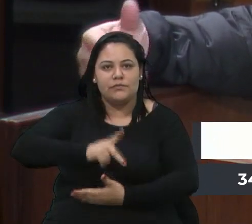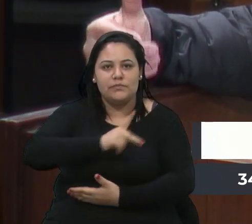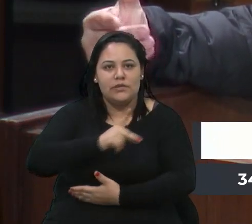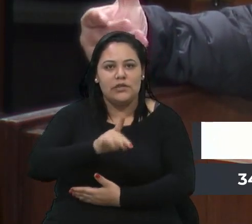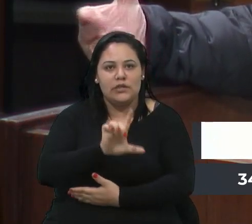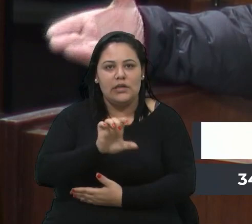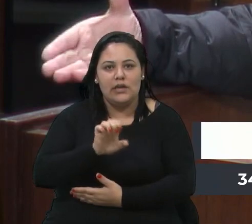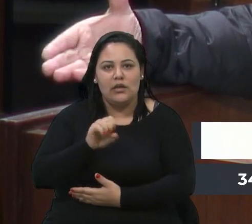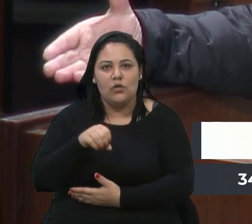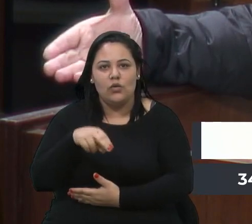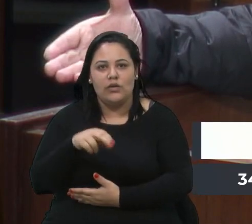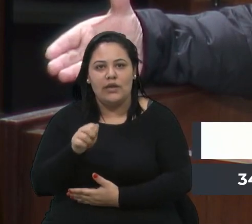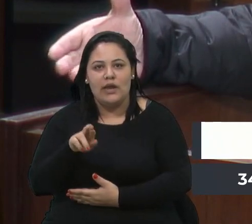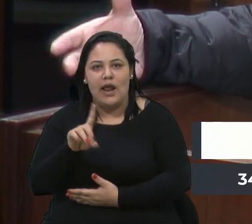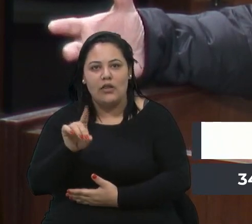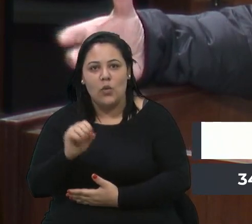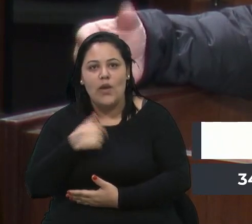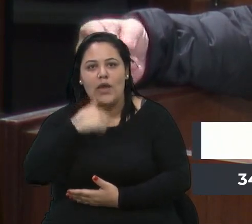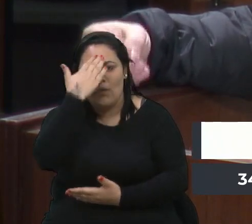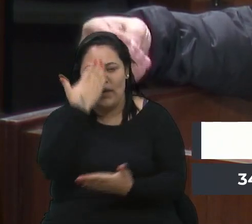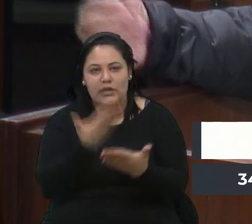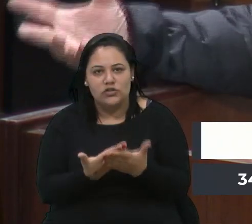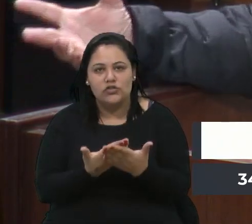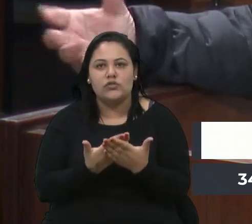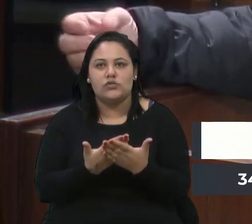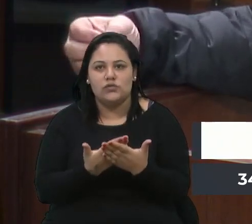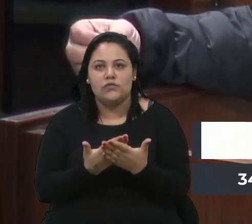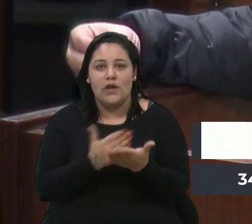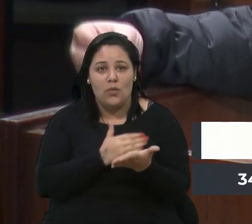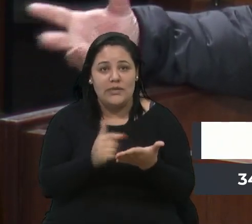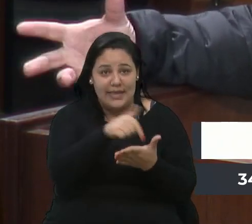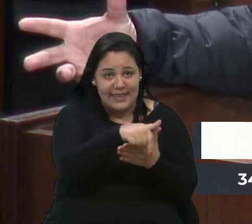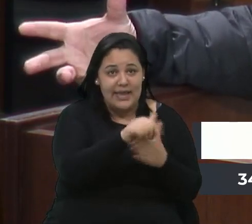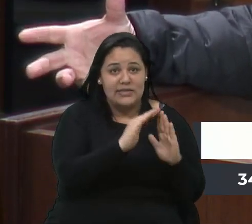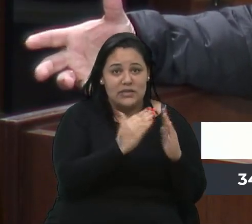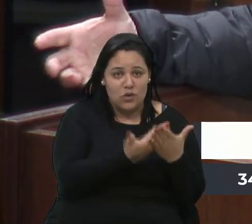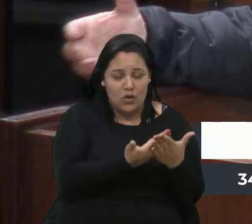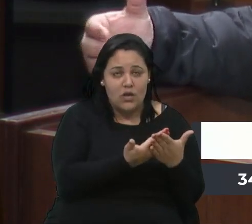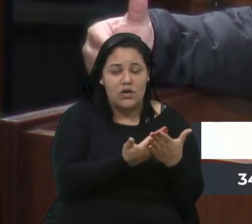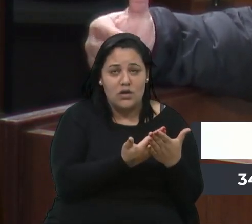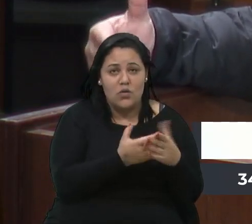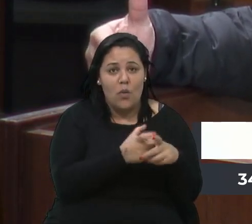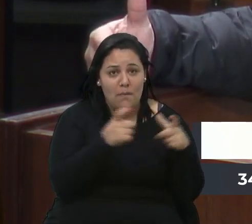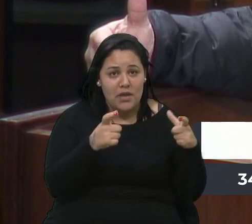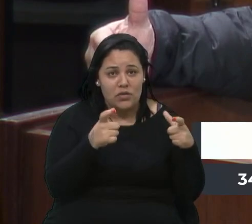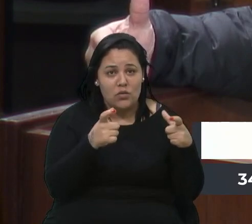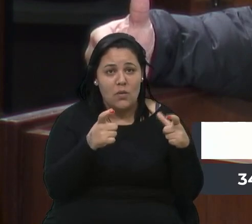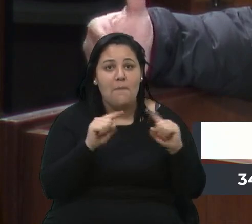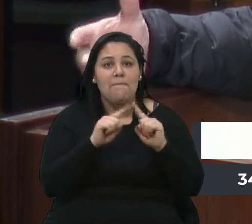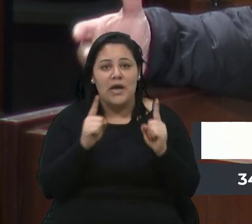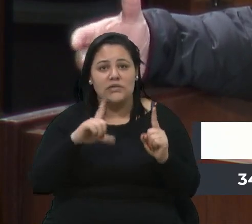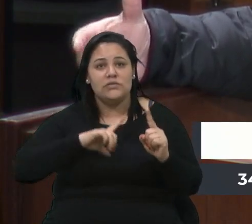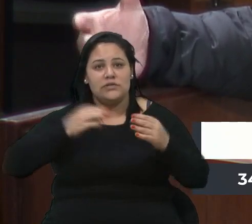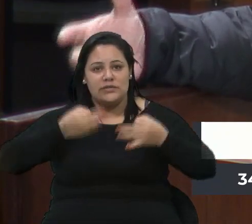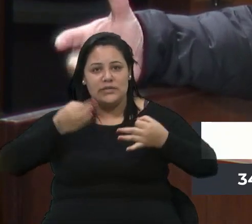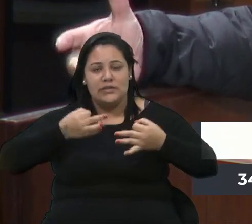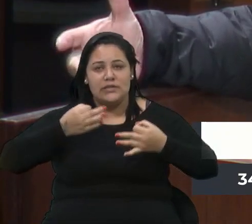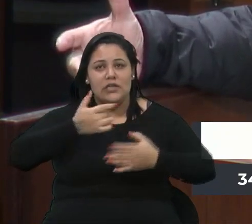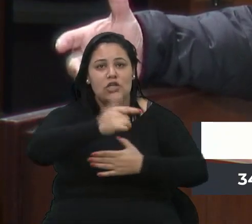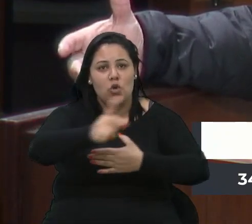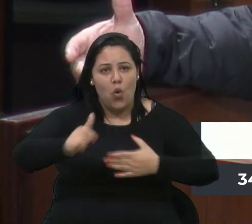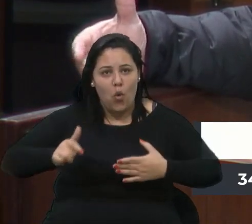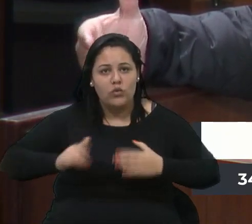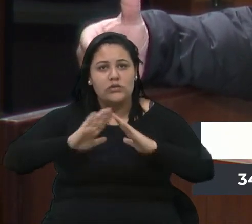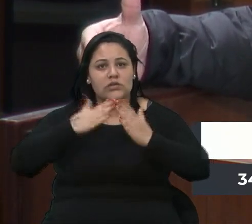Murialdo. Acredito que vai começar por lá, pelaquela escola, ampliação, mas muitas outras a gente tem que fazer uma